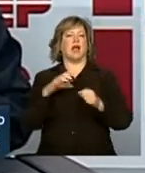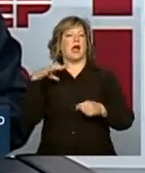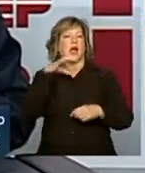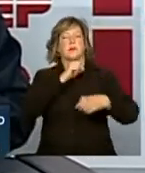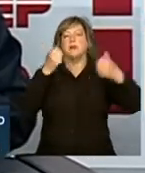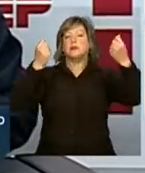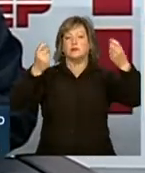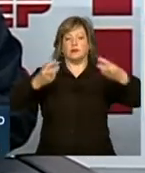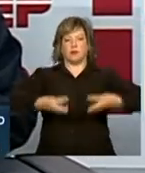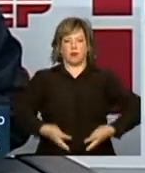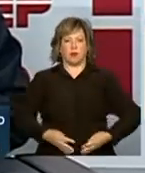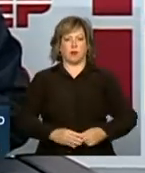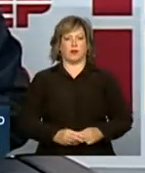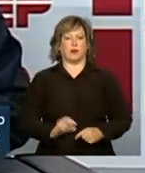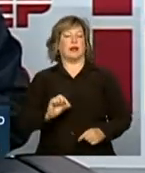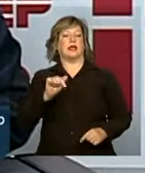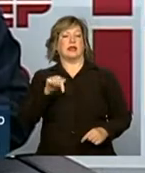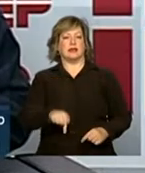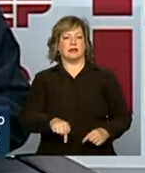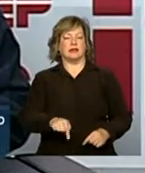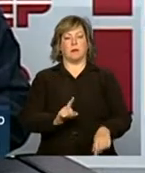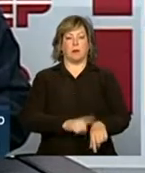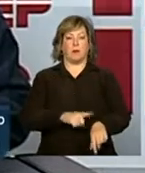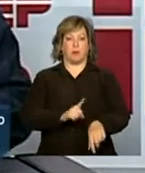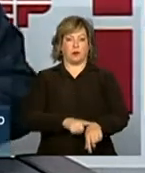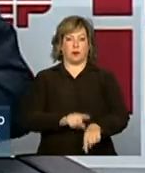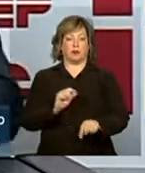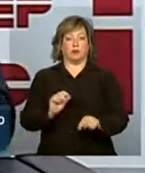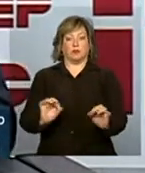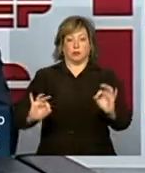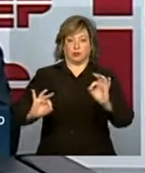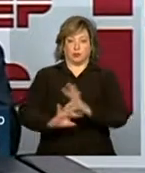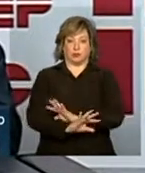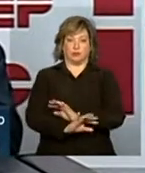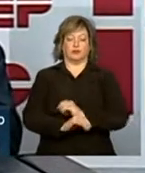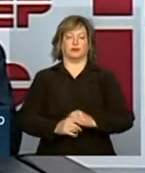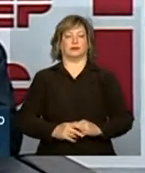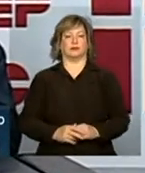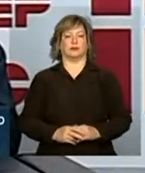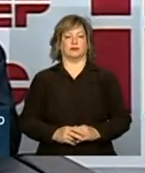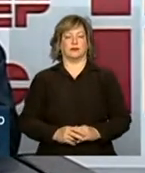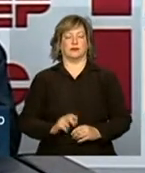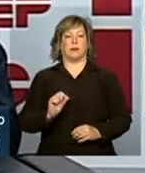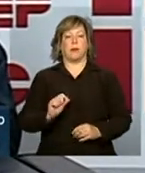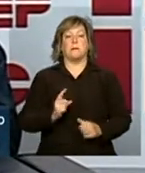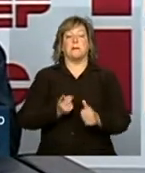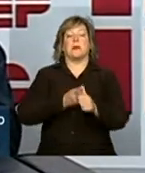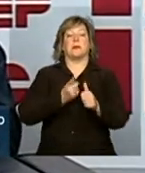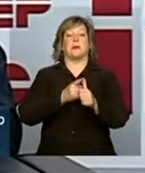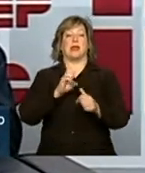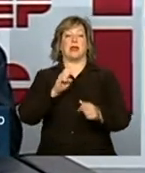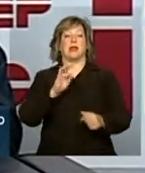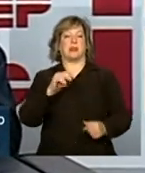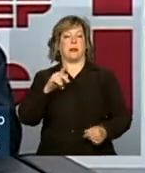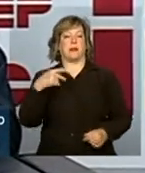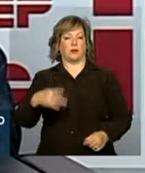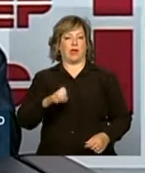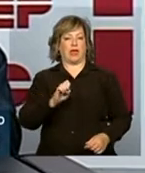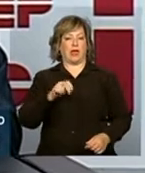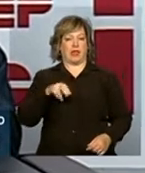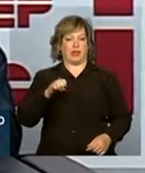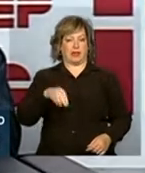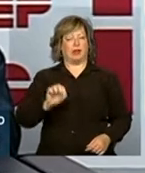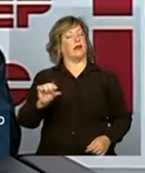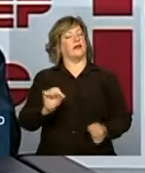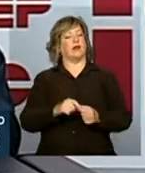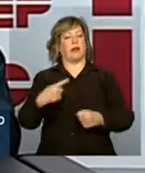informe desse momento de conclusão da primeira etapa do Enem, que é a realização